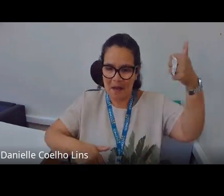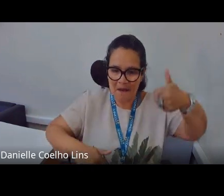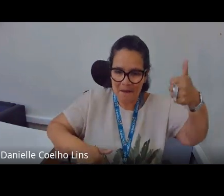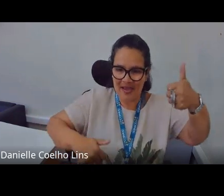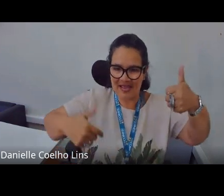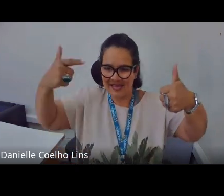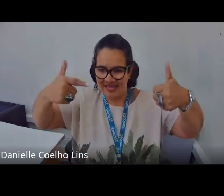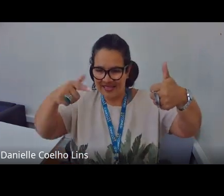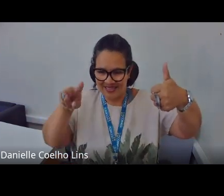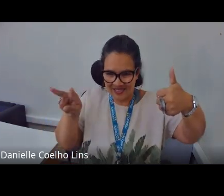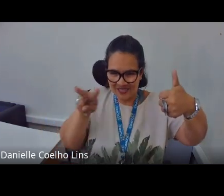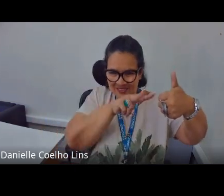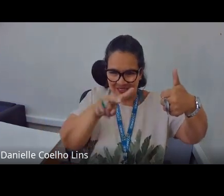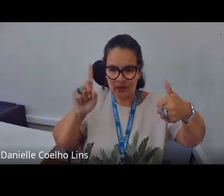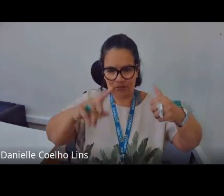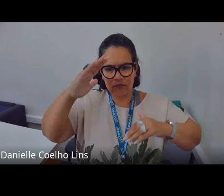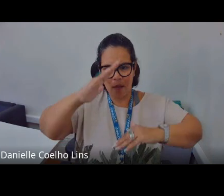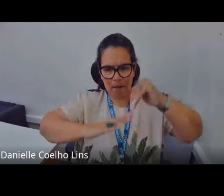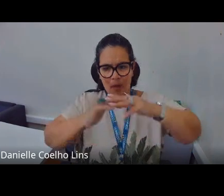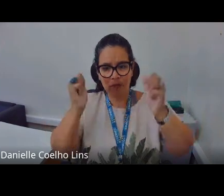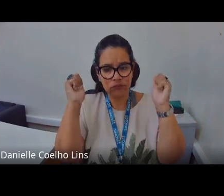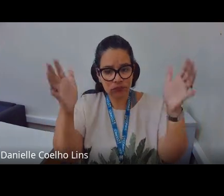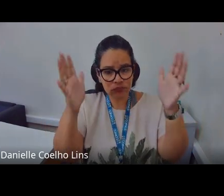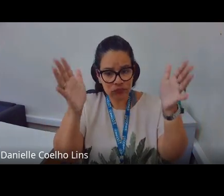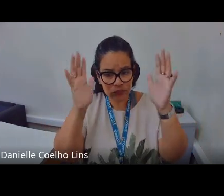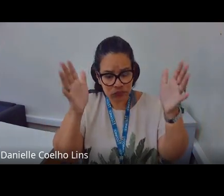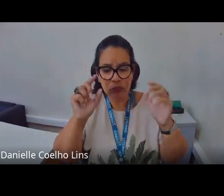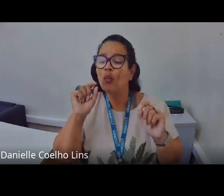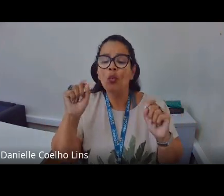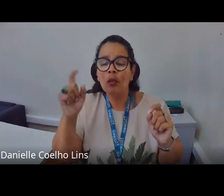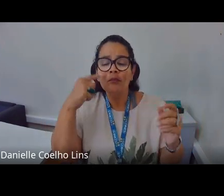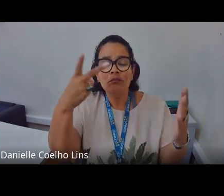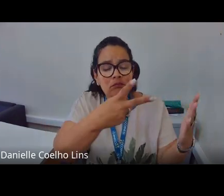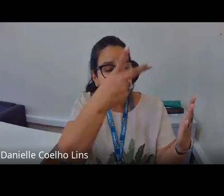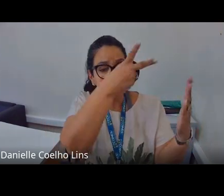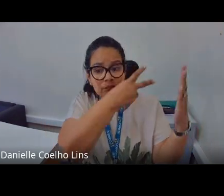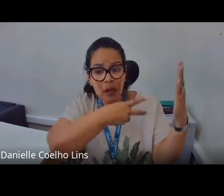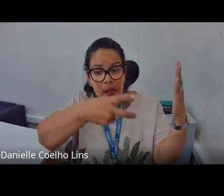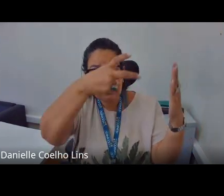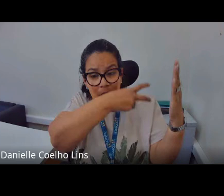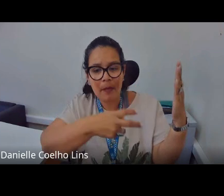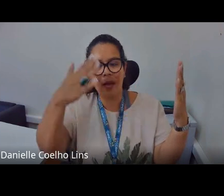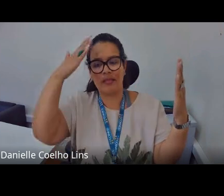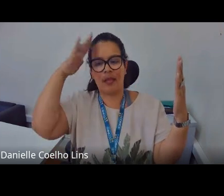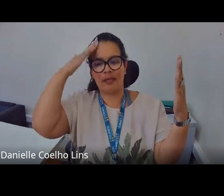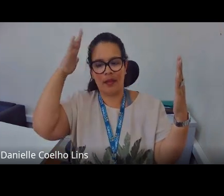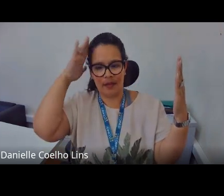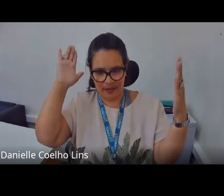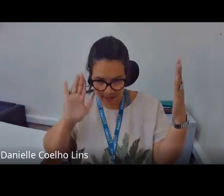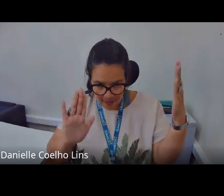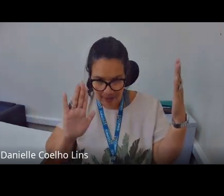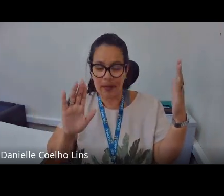a avaliação, a gente vai ter o primeiro e segunda avaliação, que vai ser prática em Libras, onde o professor